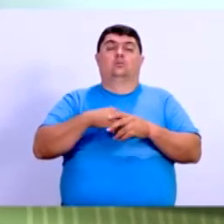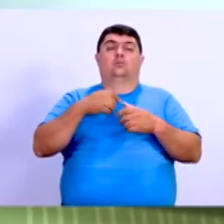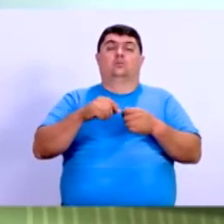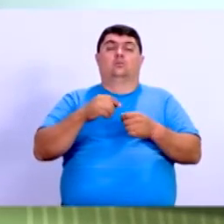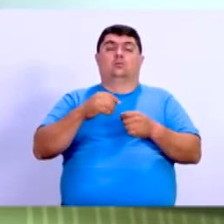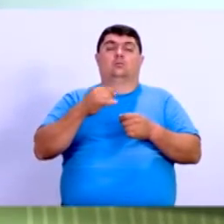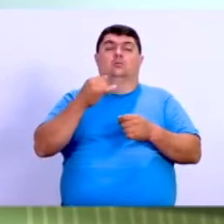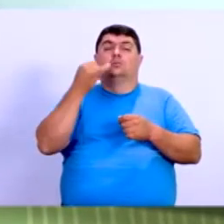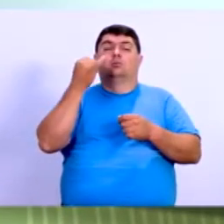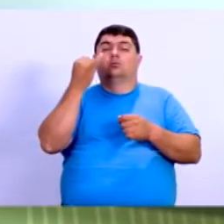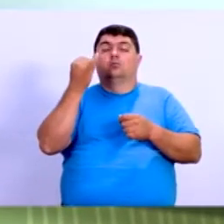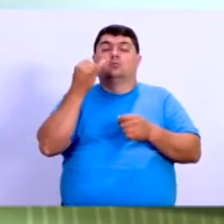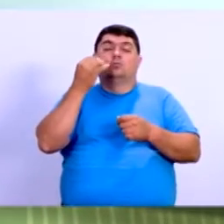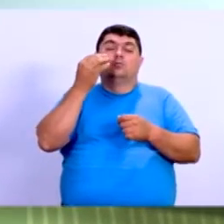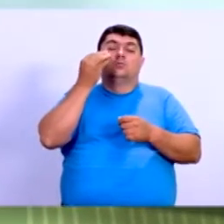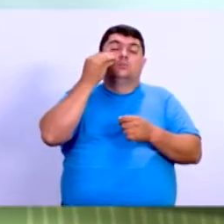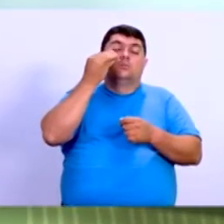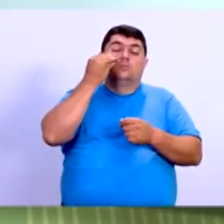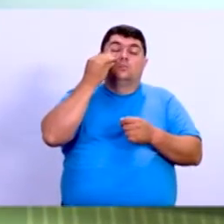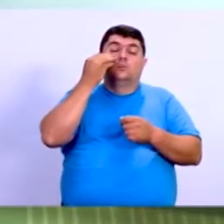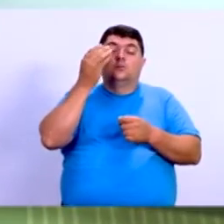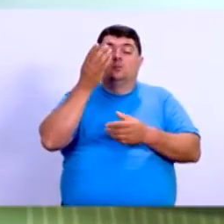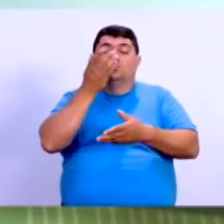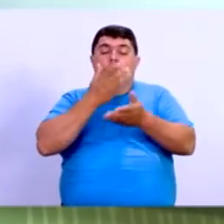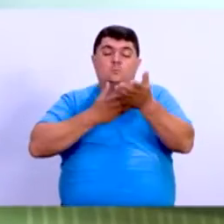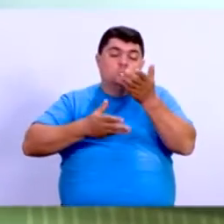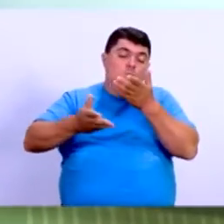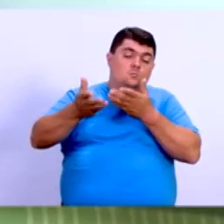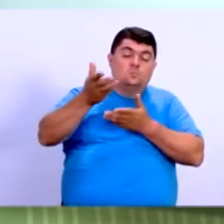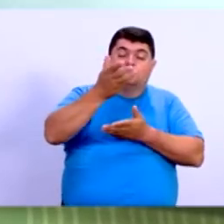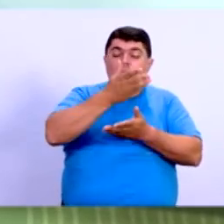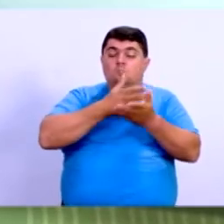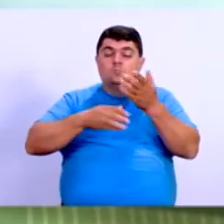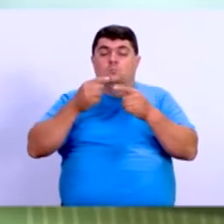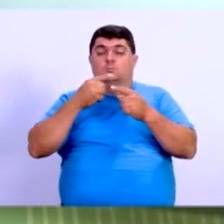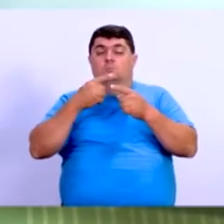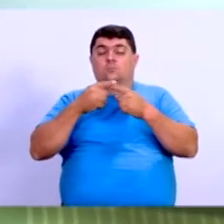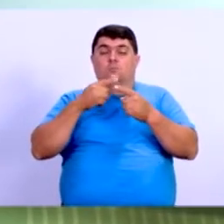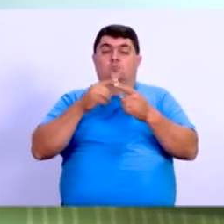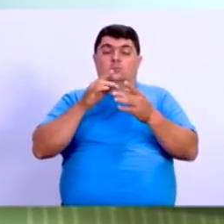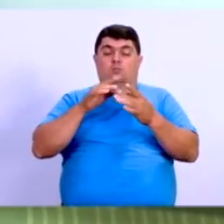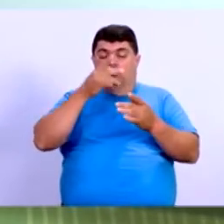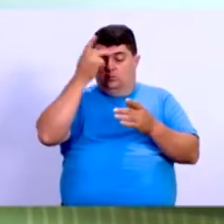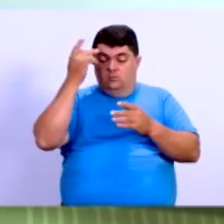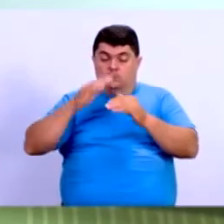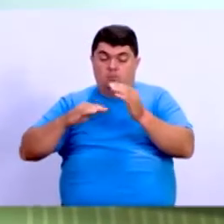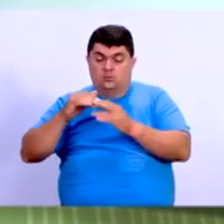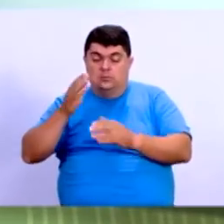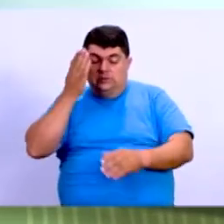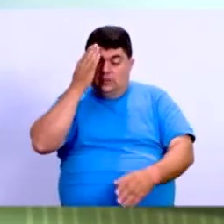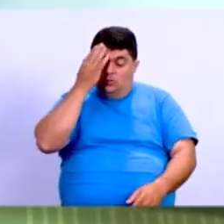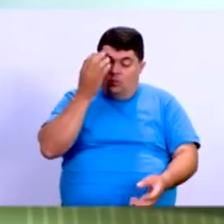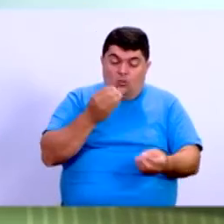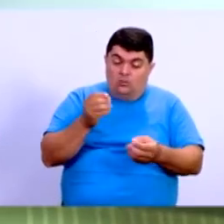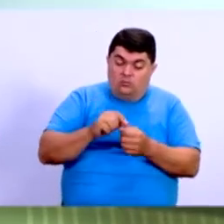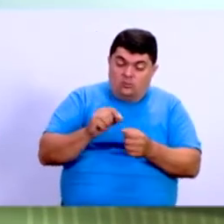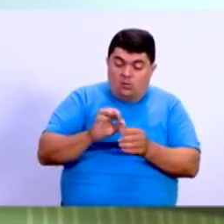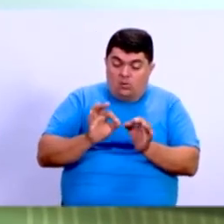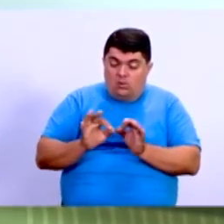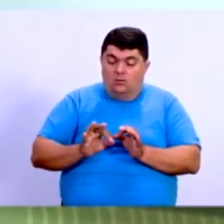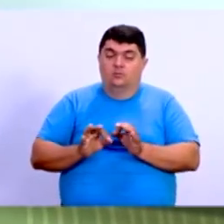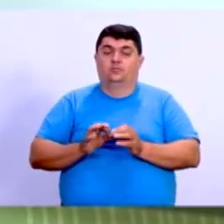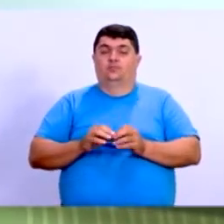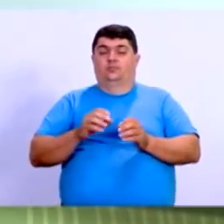precisam ser alinhadas para que fique mais fácil do seu programador saber como que ele tem que desenvolver aquilo. Diagrama